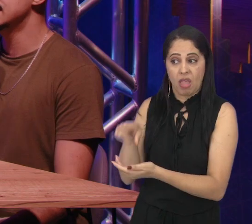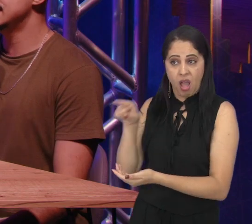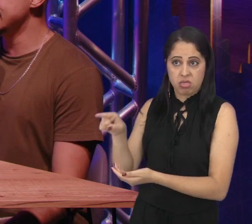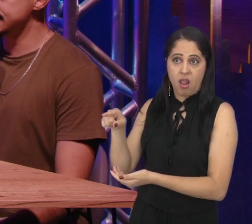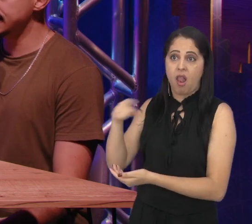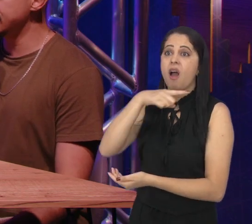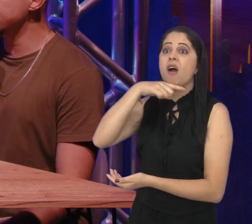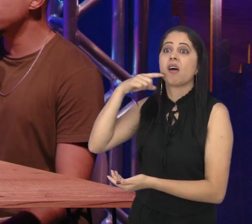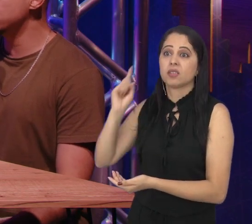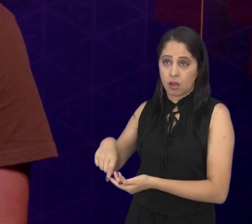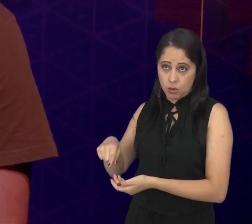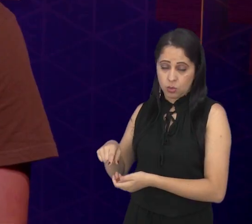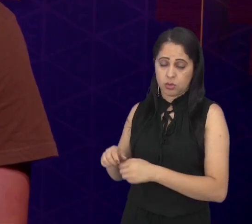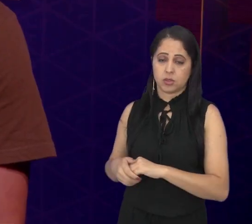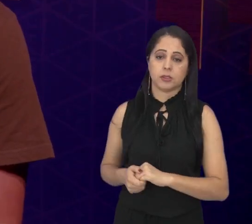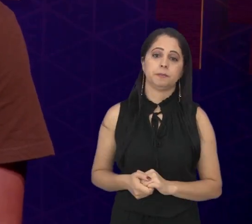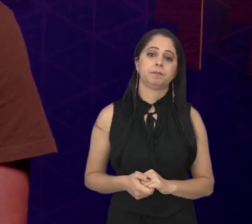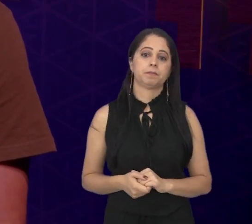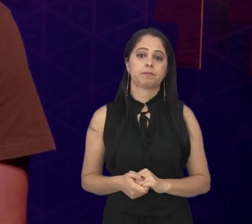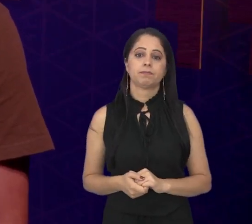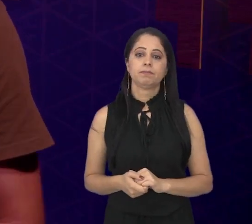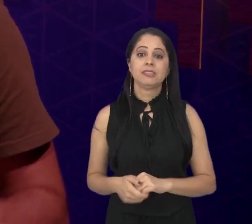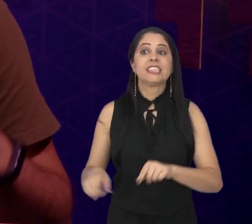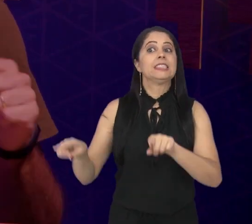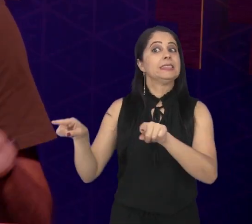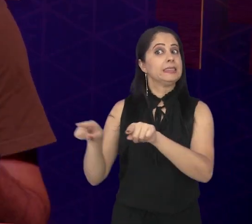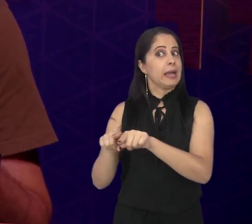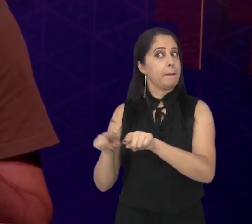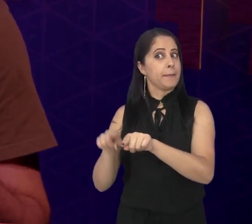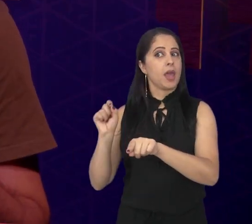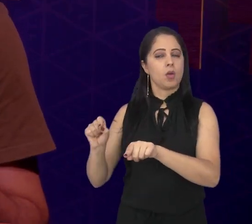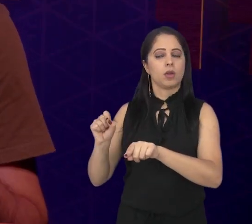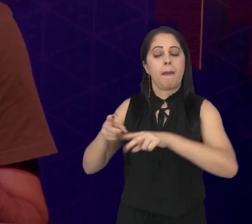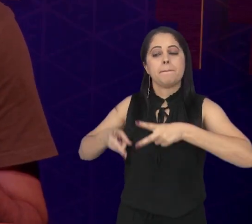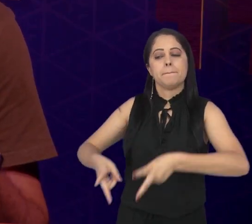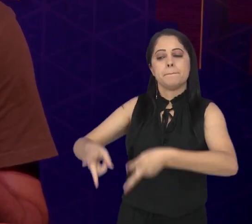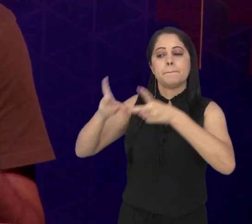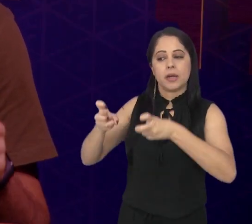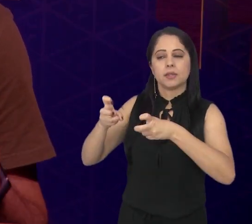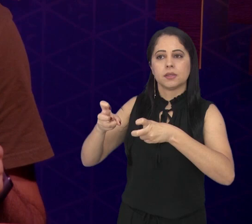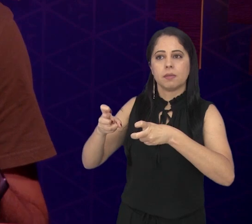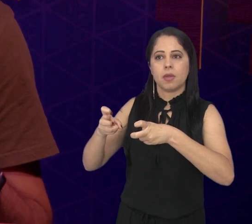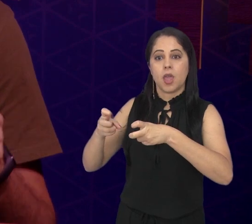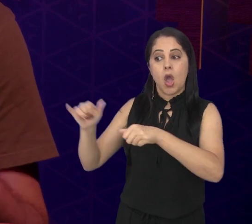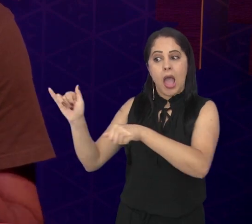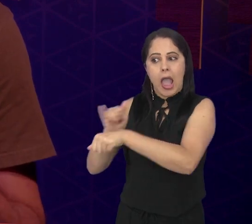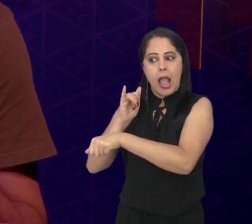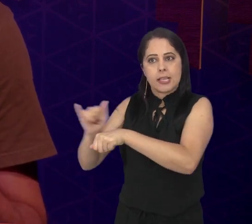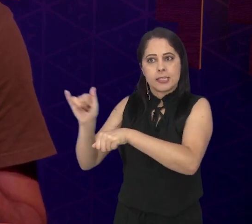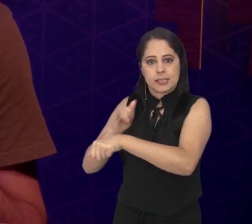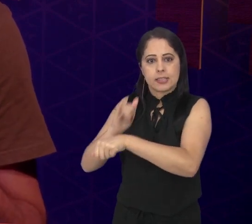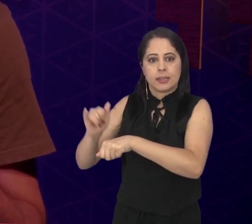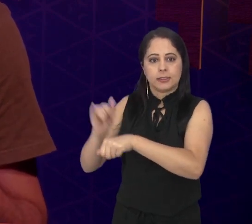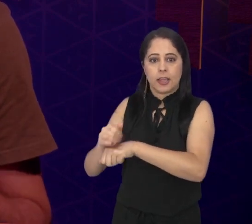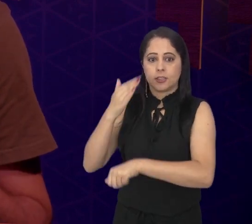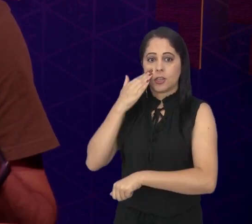Então, tem essa guerra econômica por trás. E a gente observa muito essa estratégia de hard power